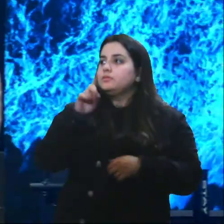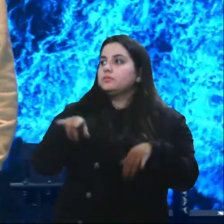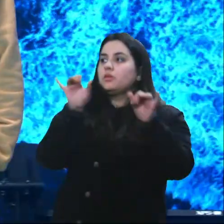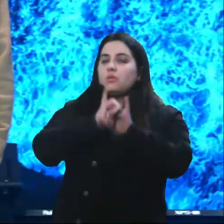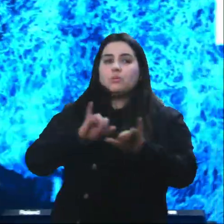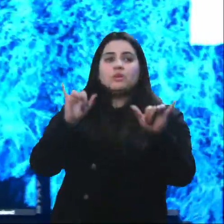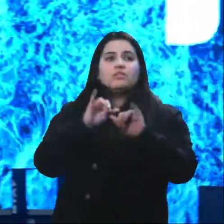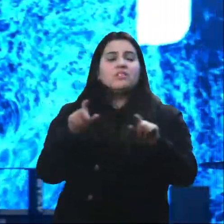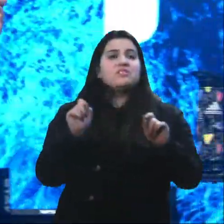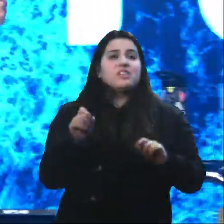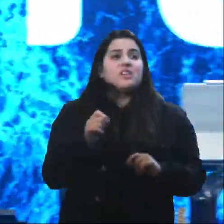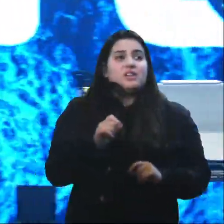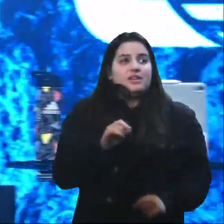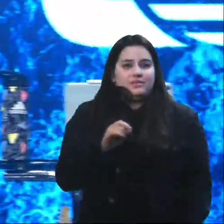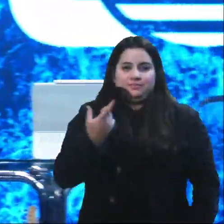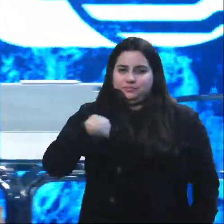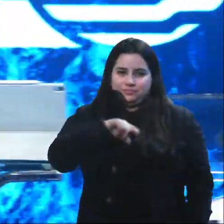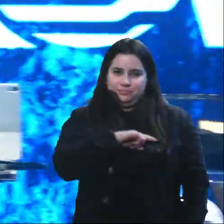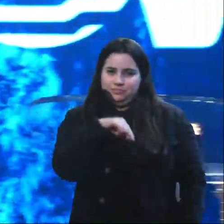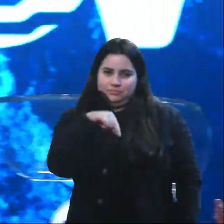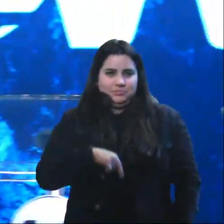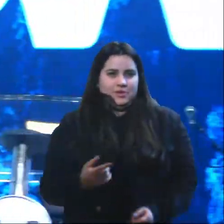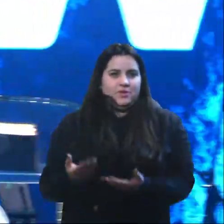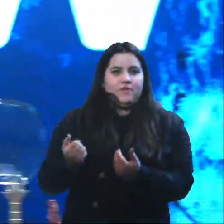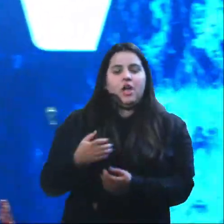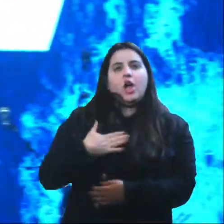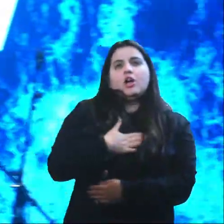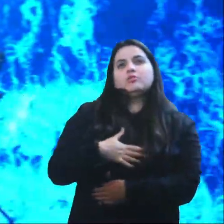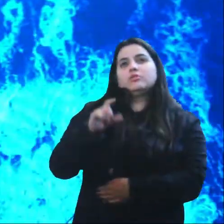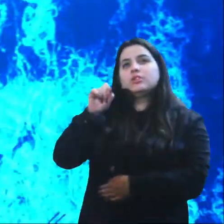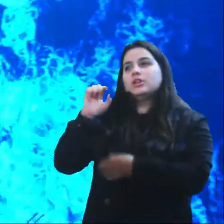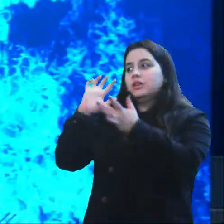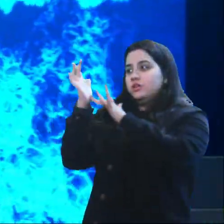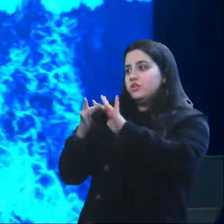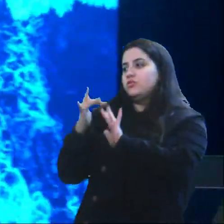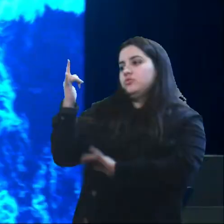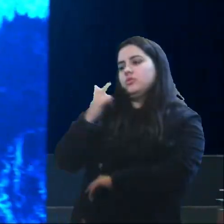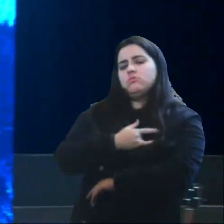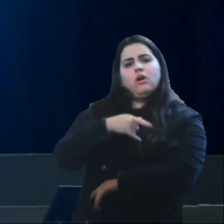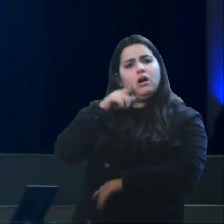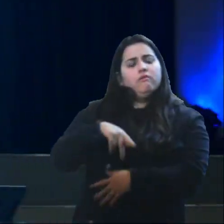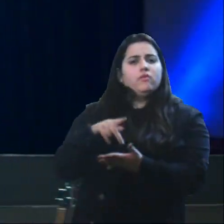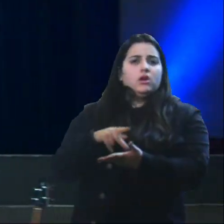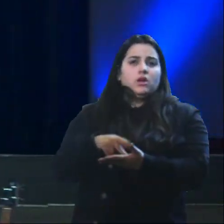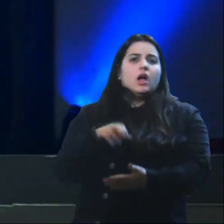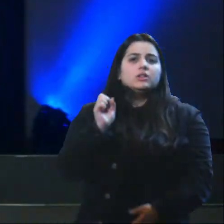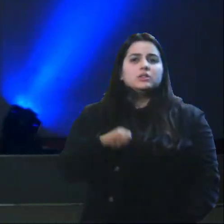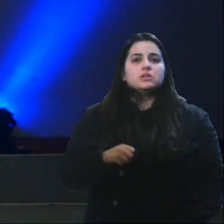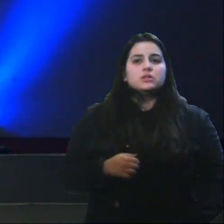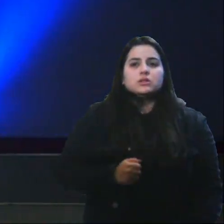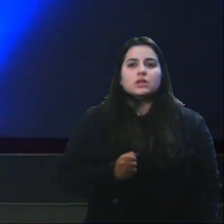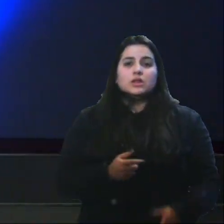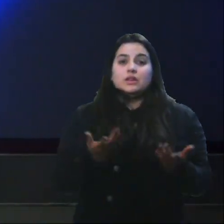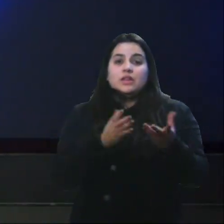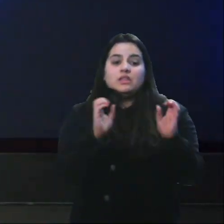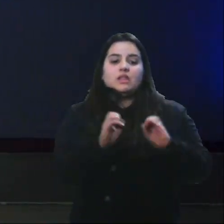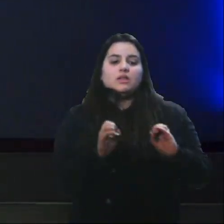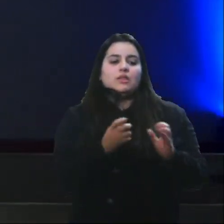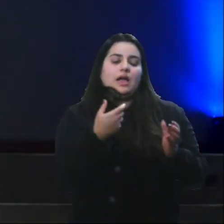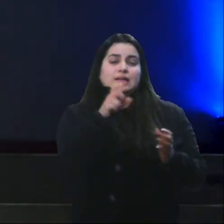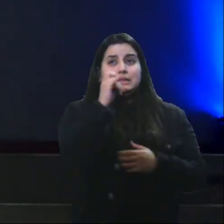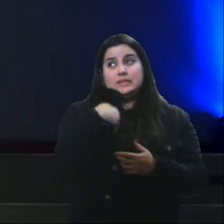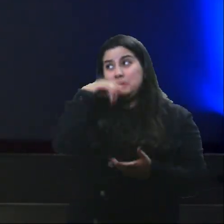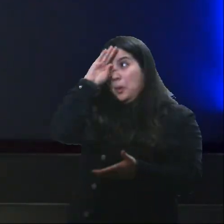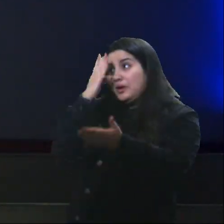gosta. A gente gosta de ouvir que Jesus ama a gente, e é verdade. Que nada vai nos faltar quando nós cremos